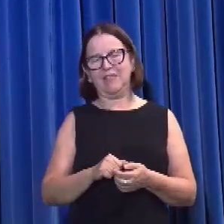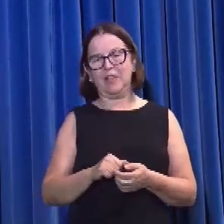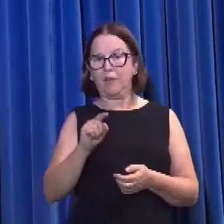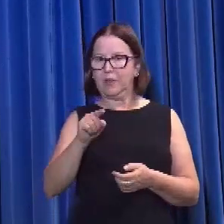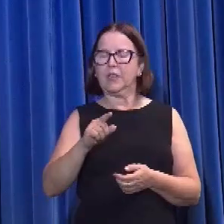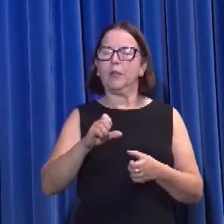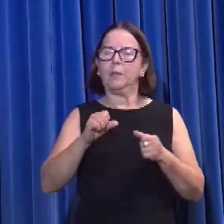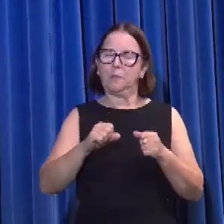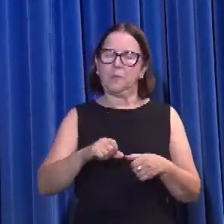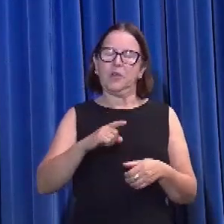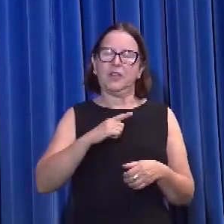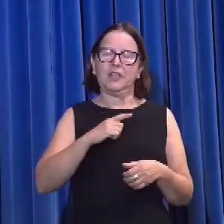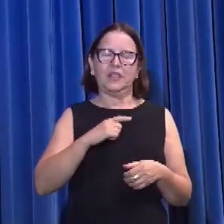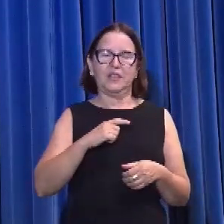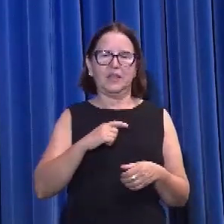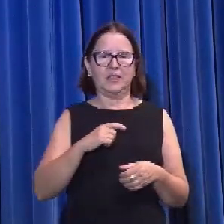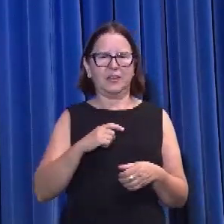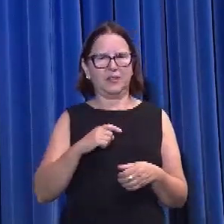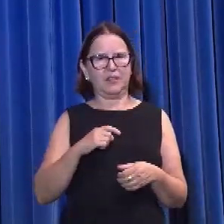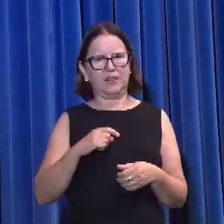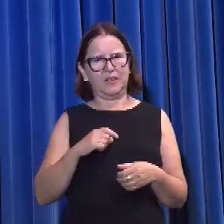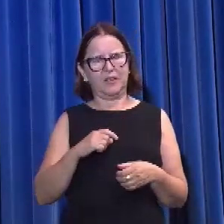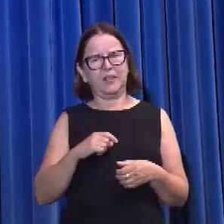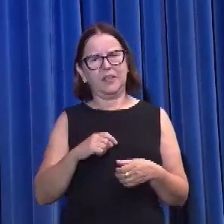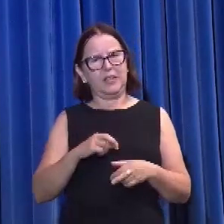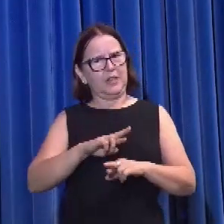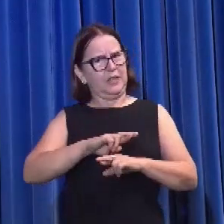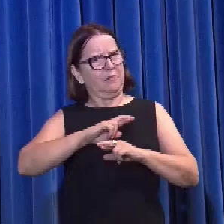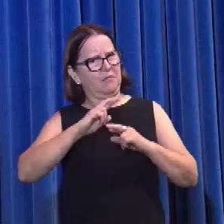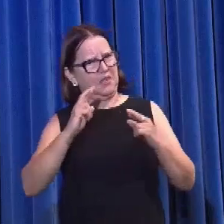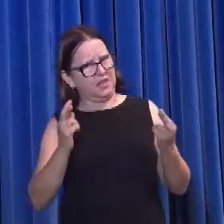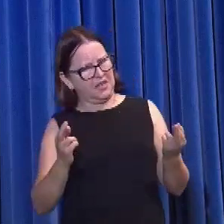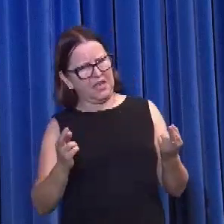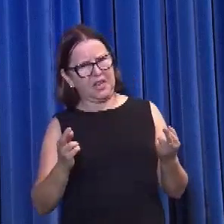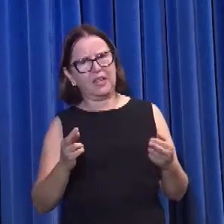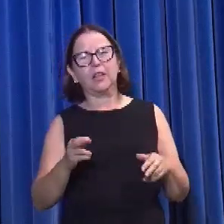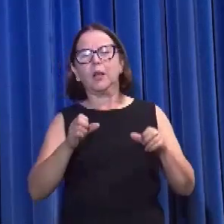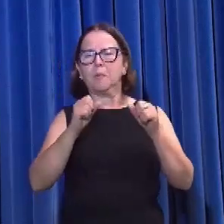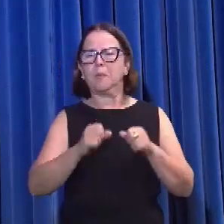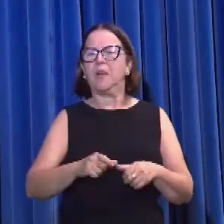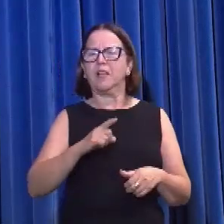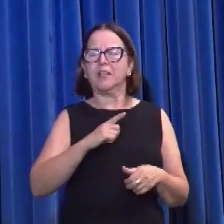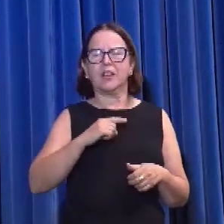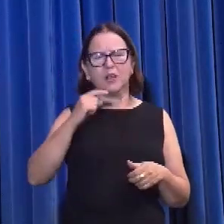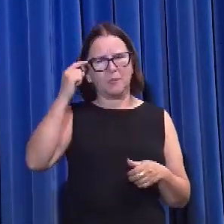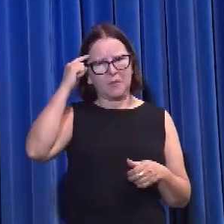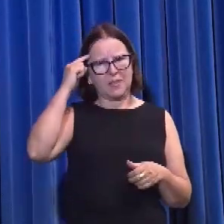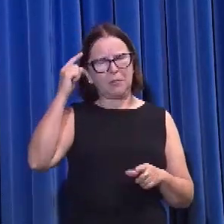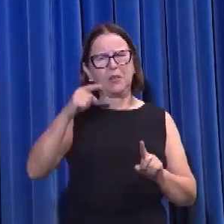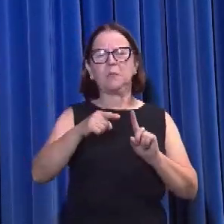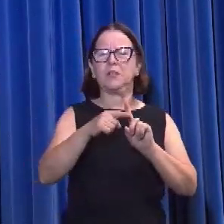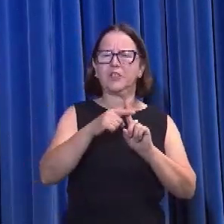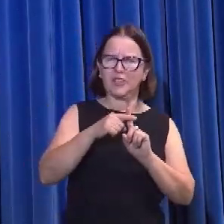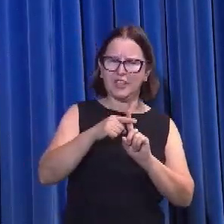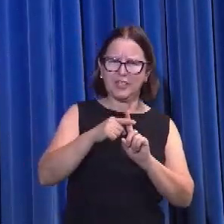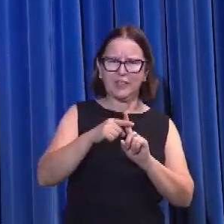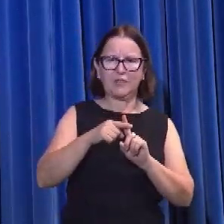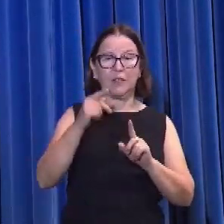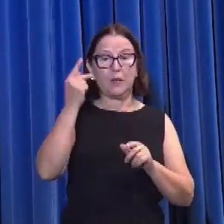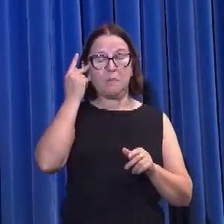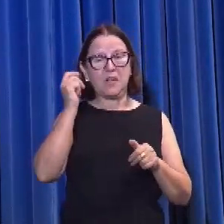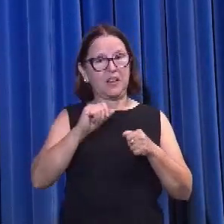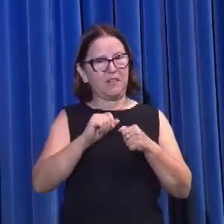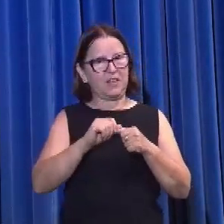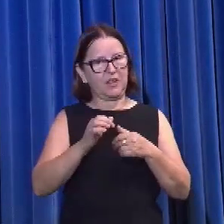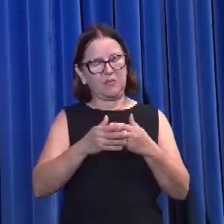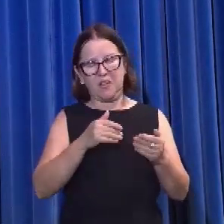pode ter uma crença, você pode ter uma expectativa, você pode ter um pensamento positivo para a realização, mas isso